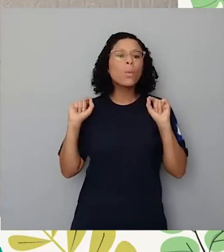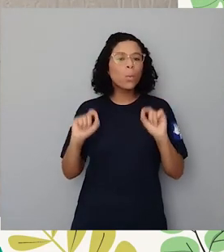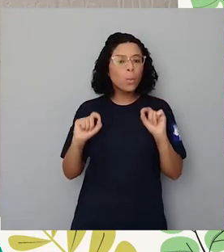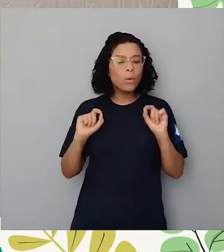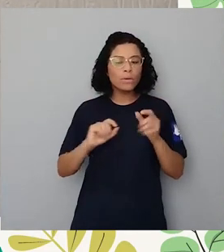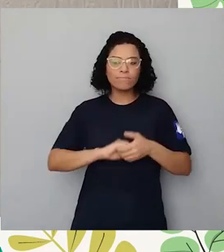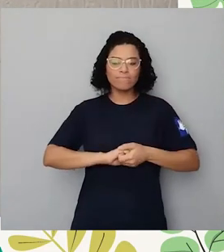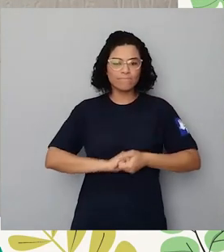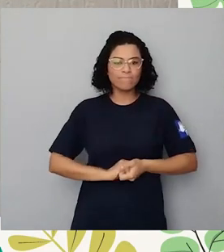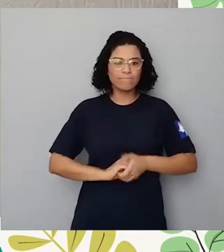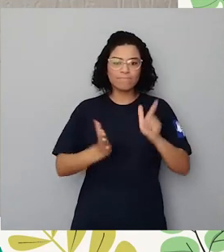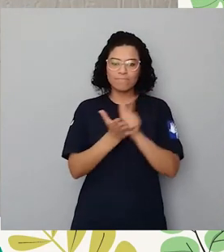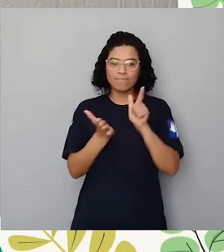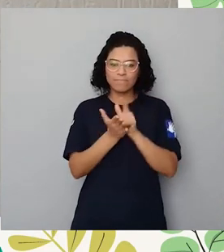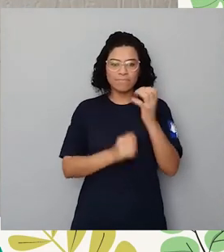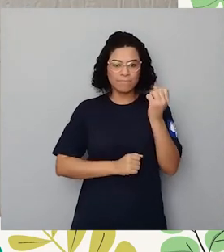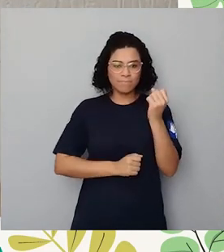precisar de uma folha,